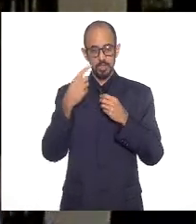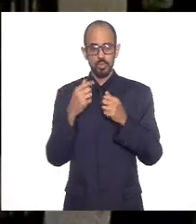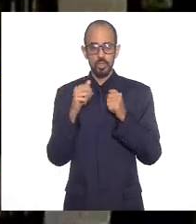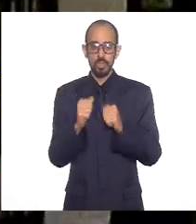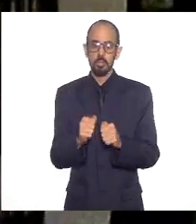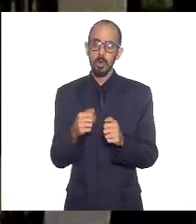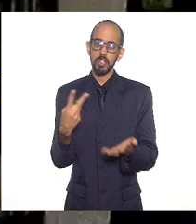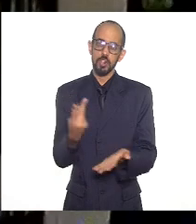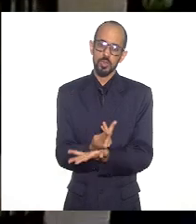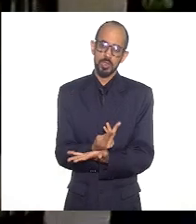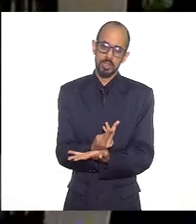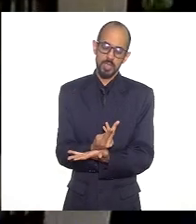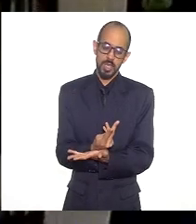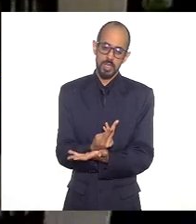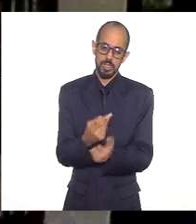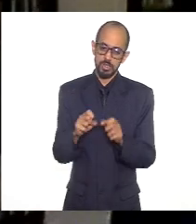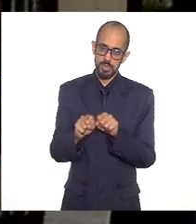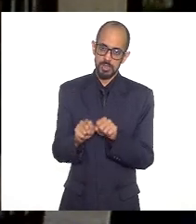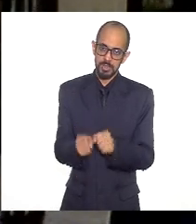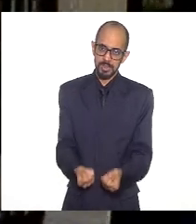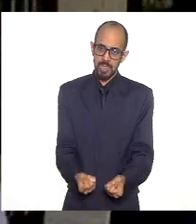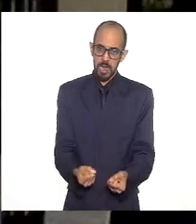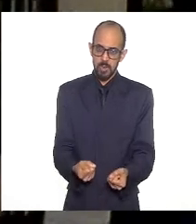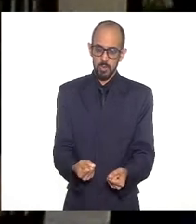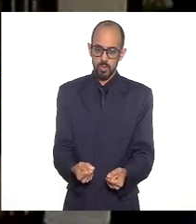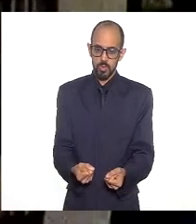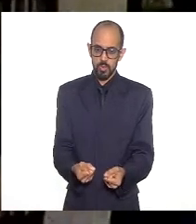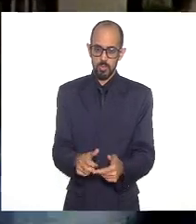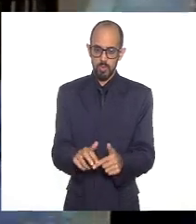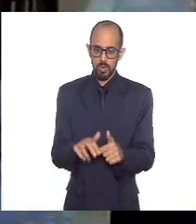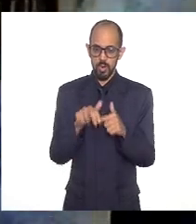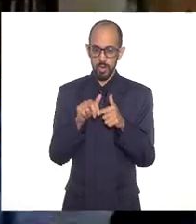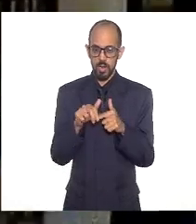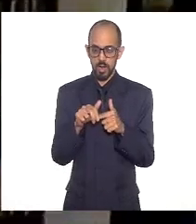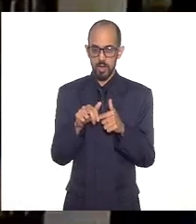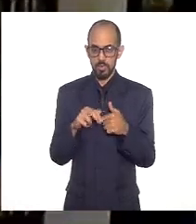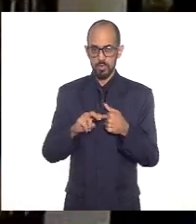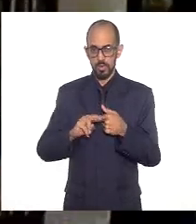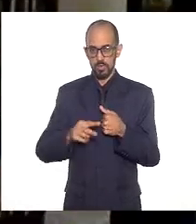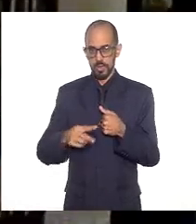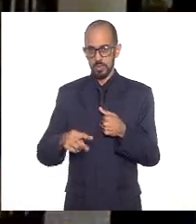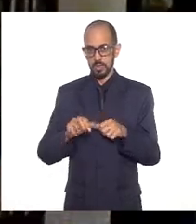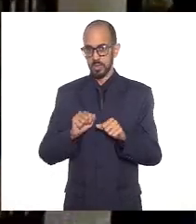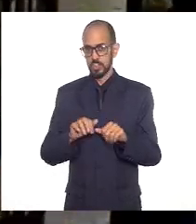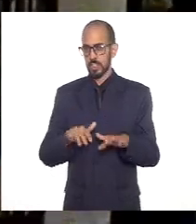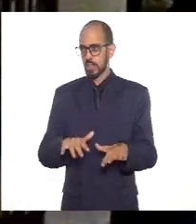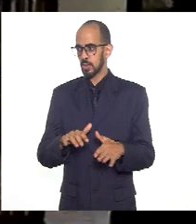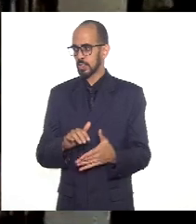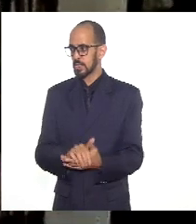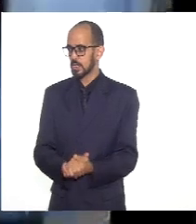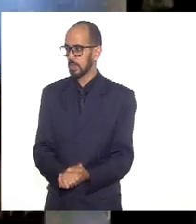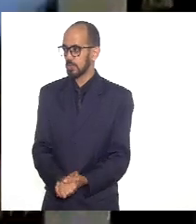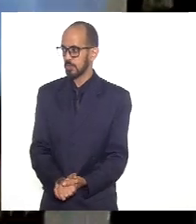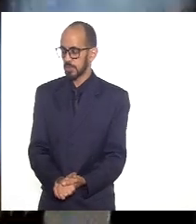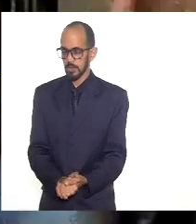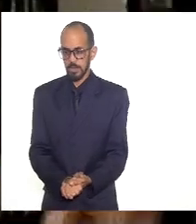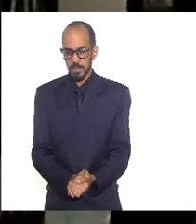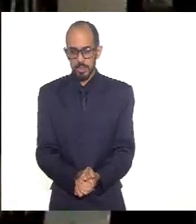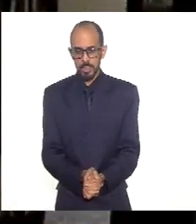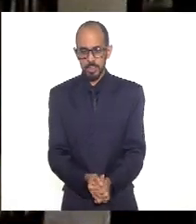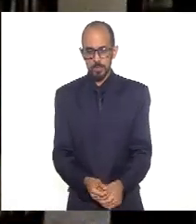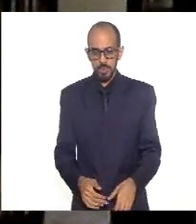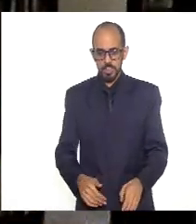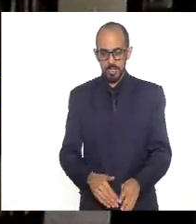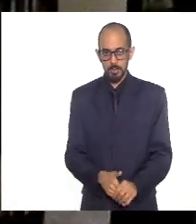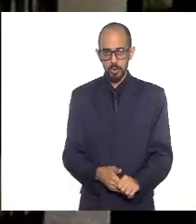acontecer por conta do estrago causado exatamente pelos efeitos da pandemia no estado do Rio de Janeiro, no país como um